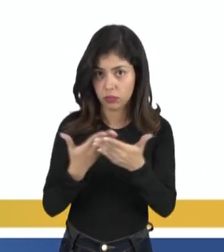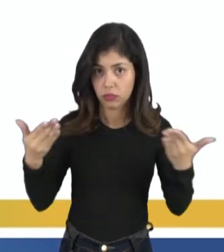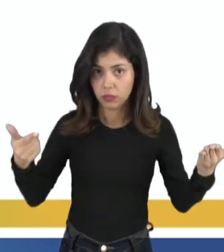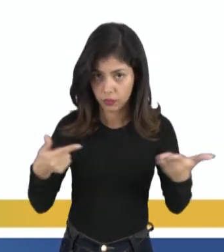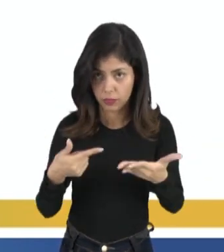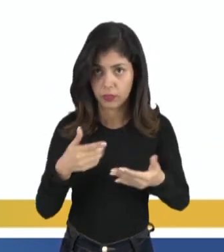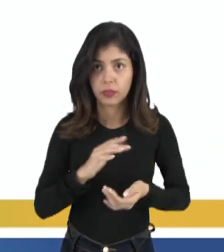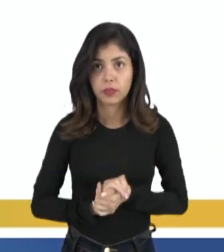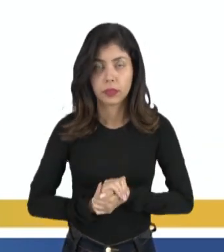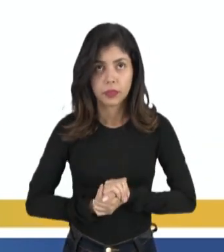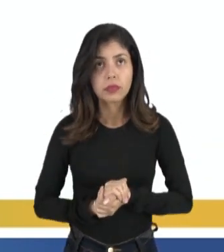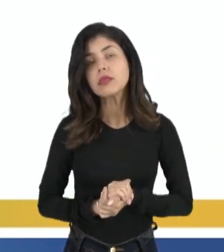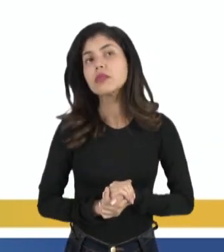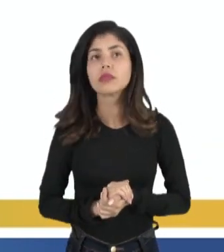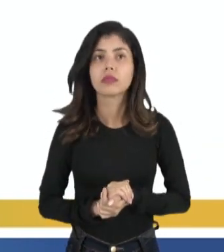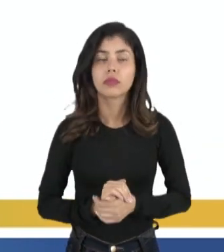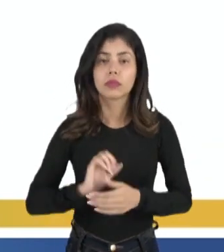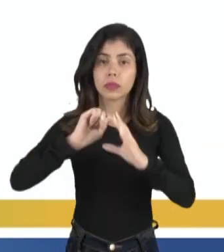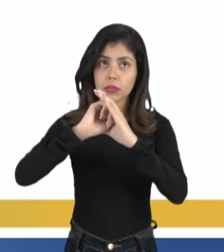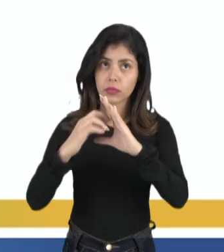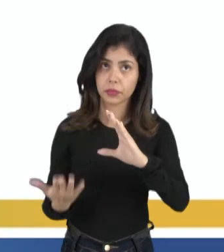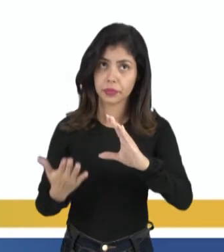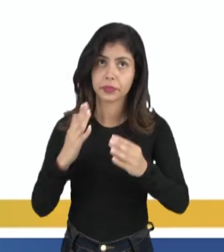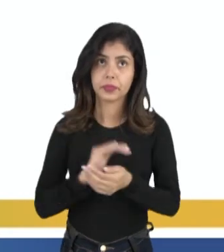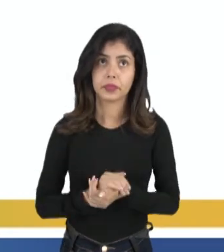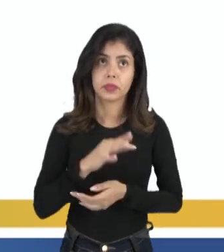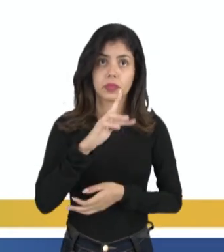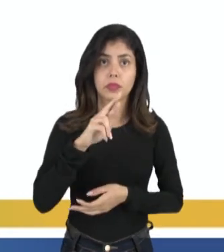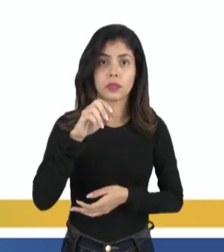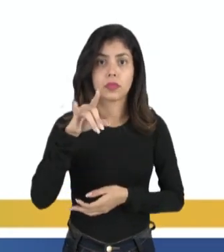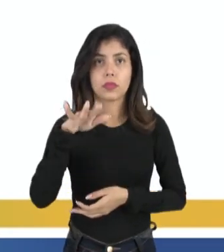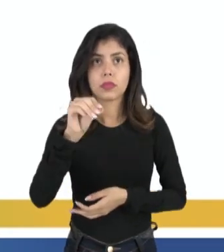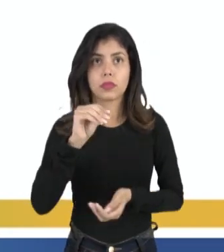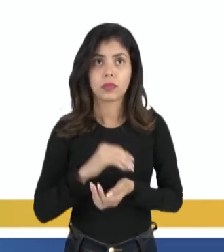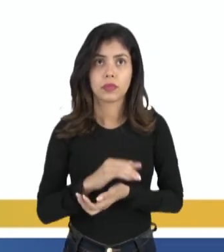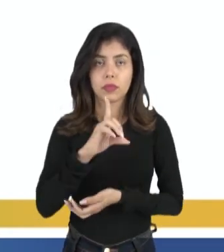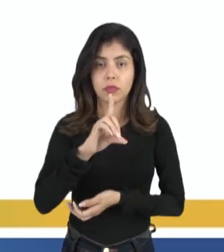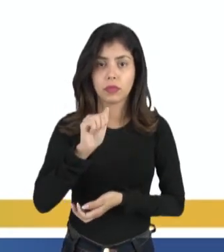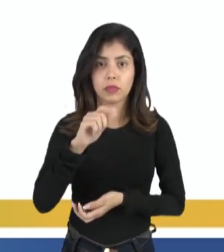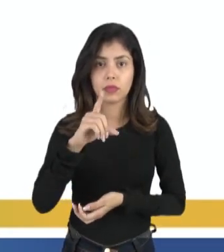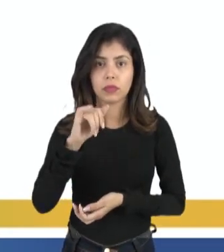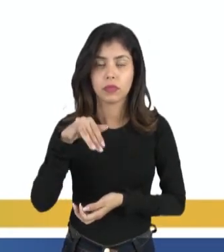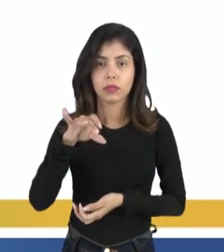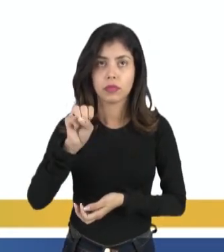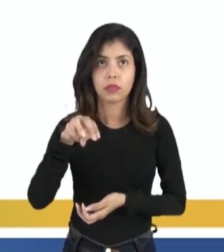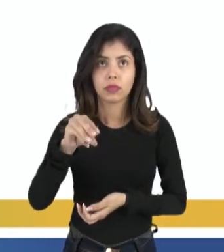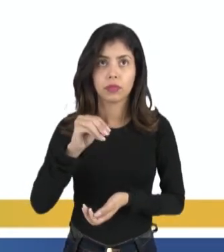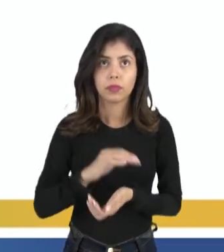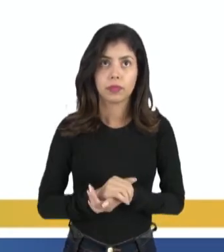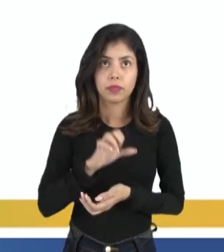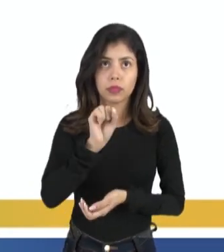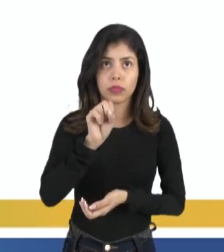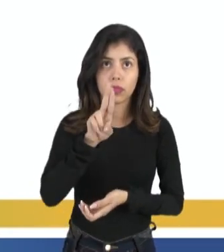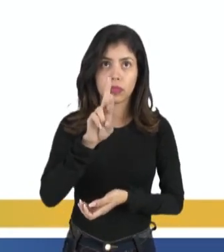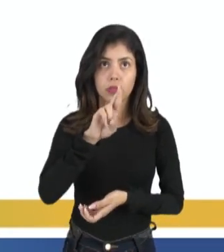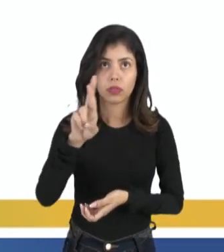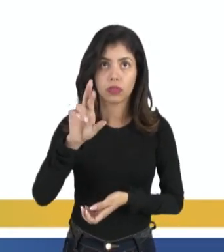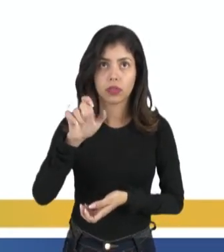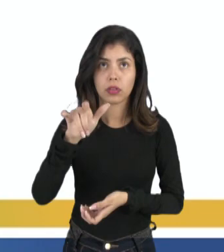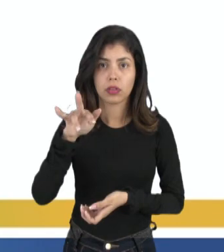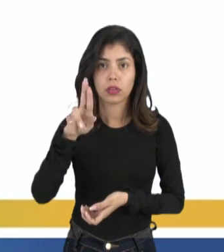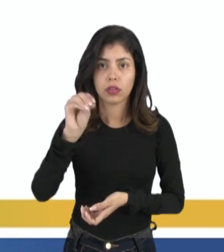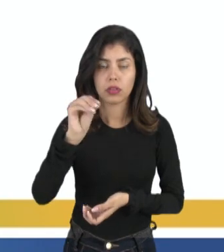falou né é o características do futurismo características do dadaísmo e